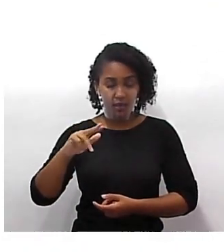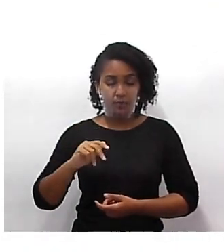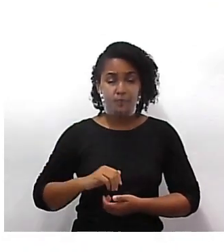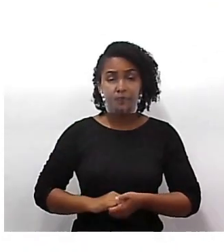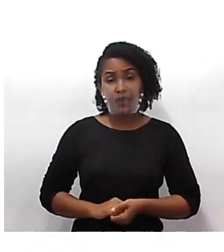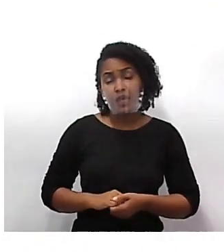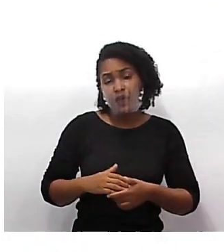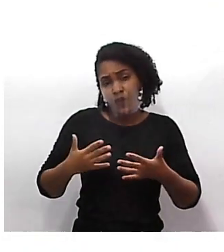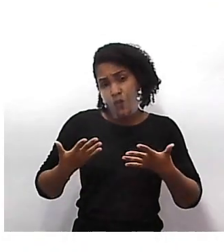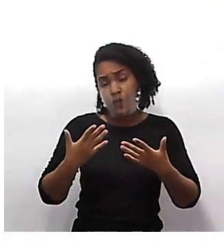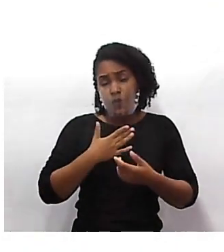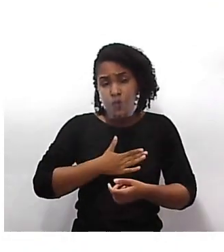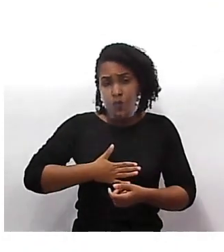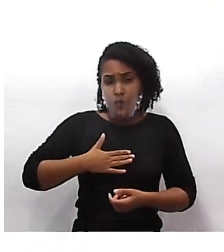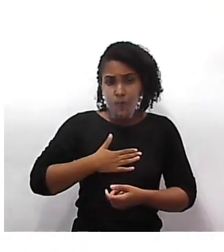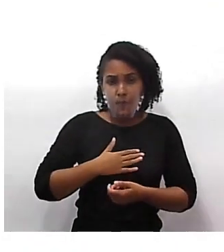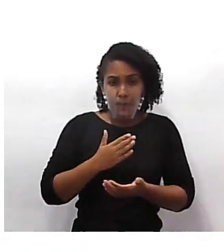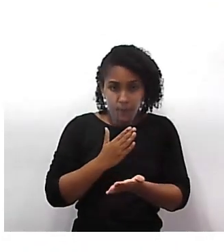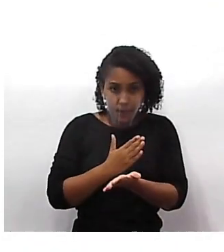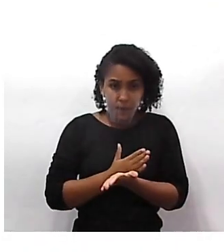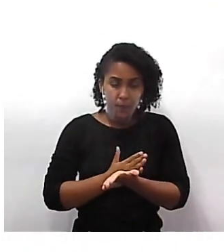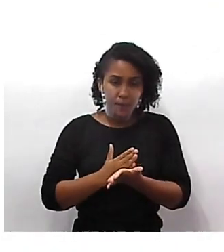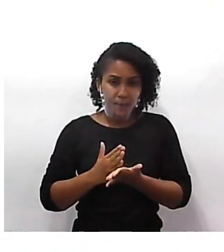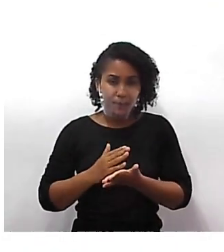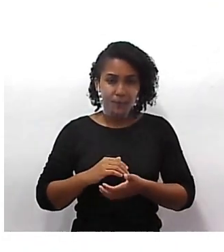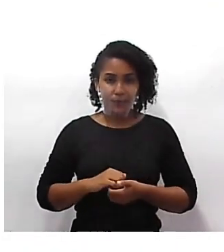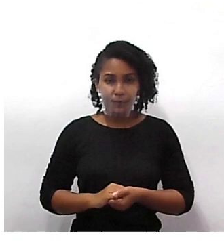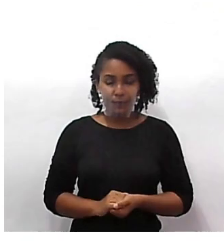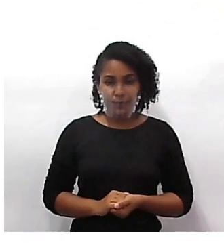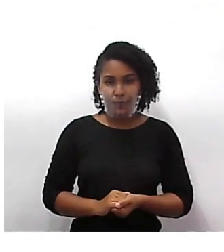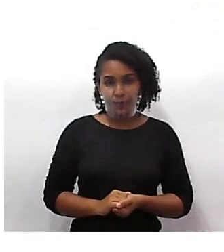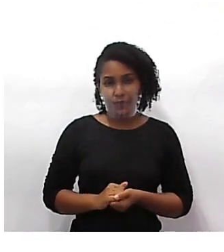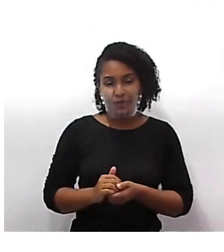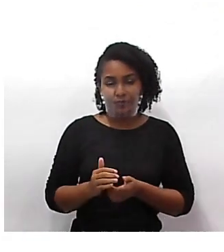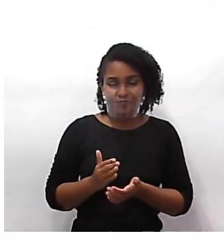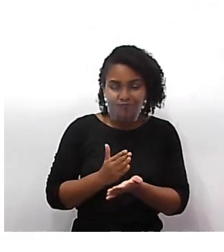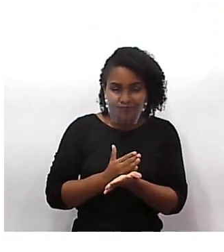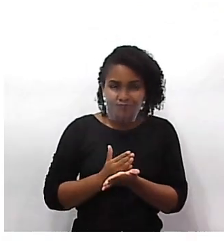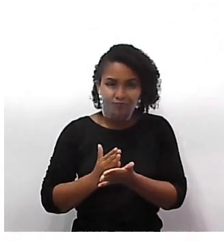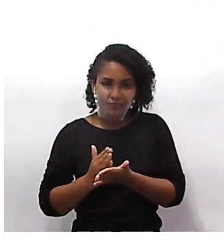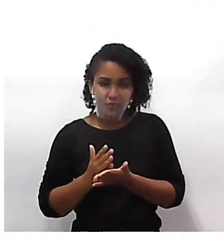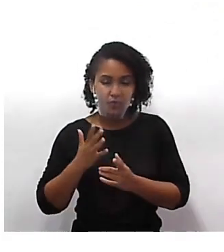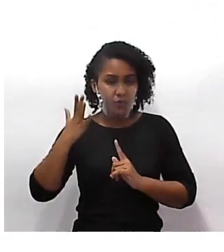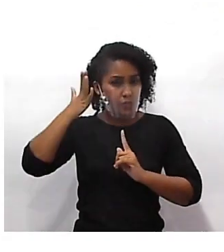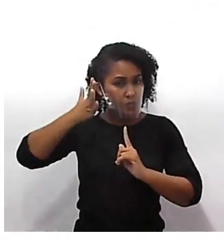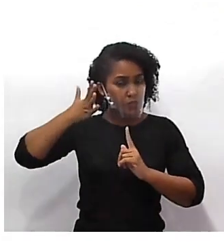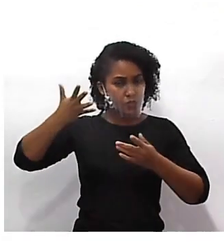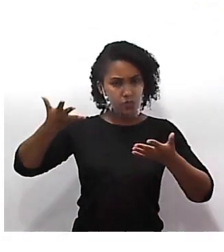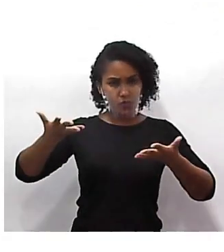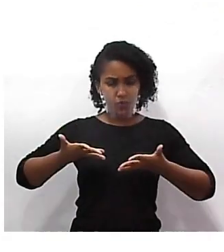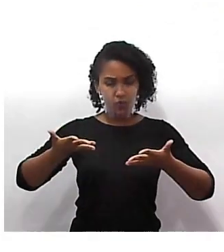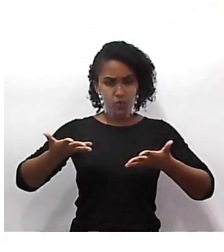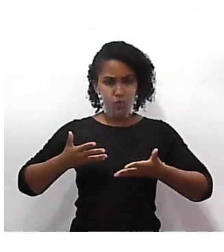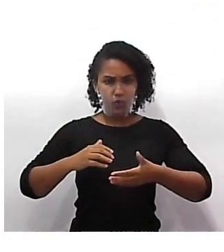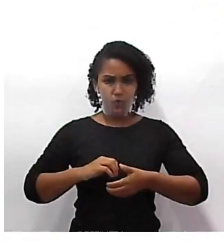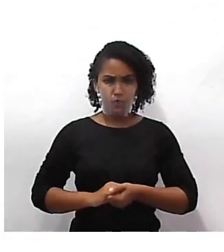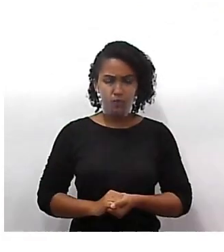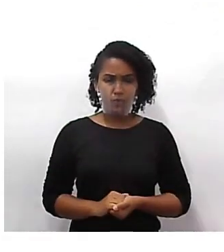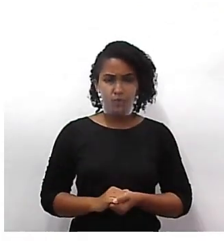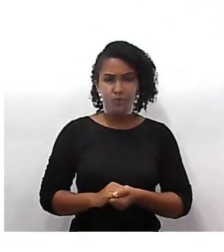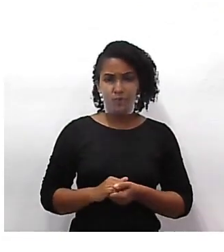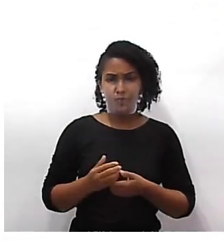Eu gostaria de iniciar a nossa palestra de hoje, né,